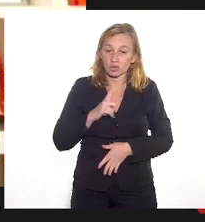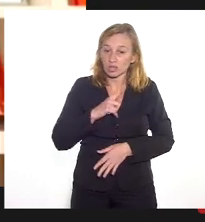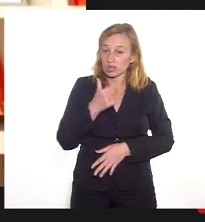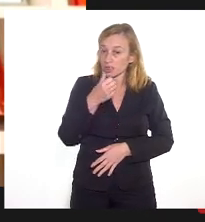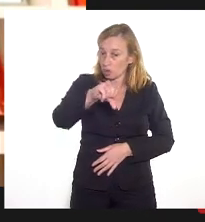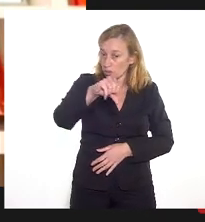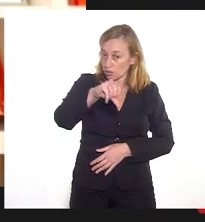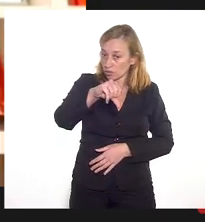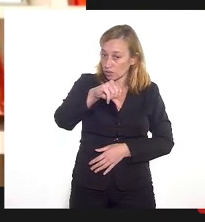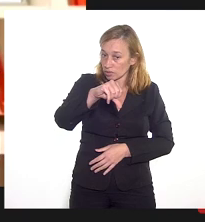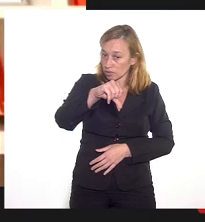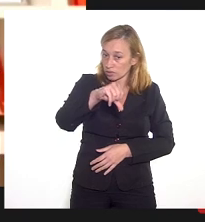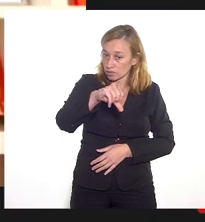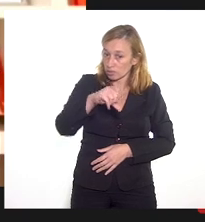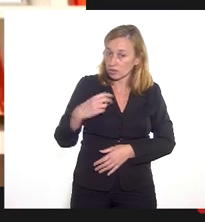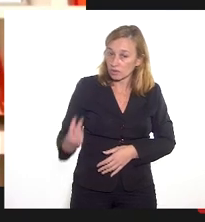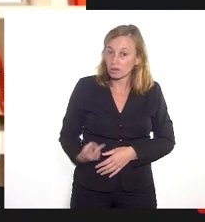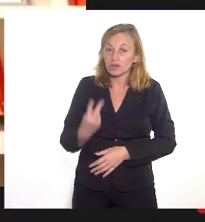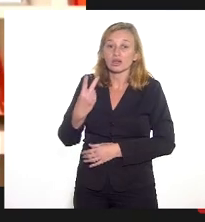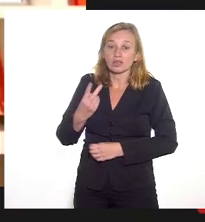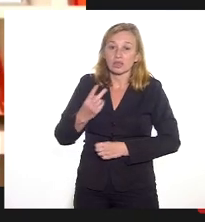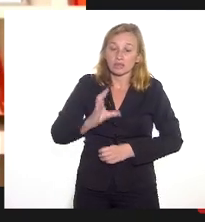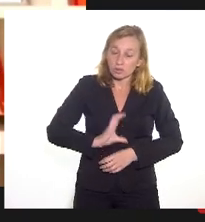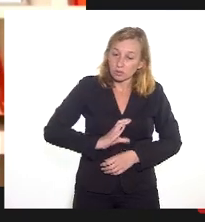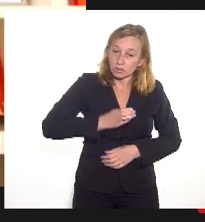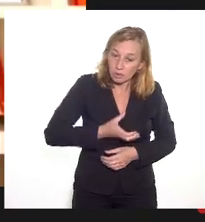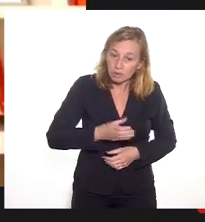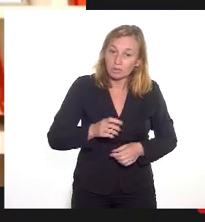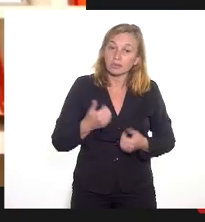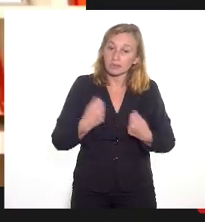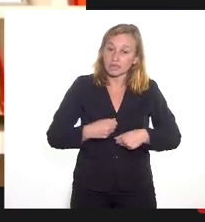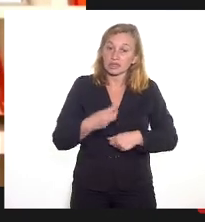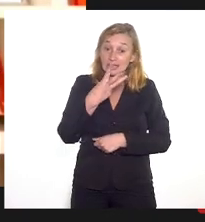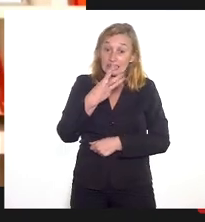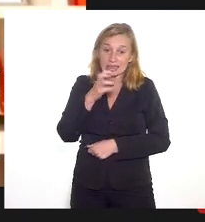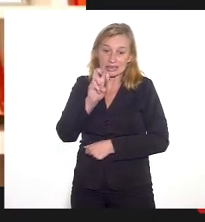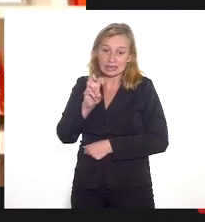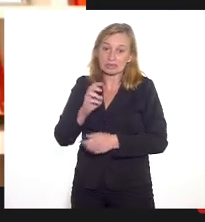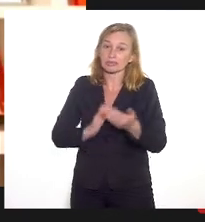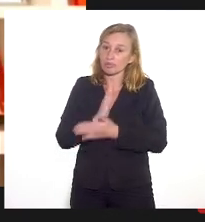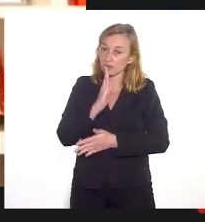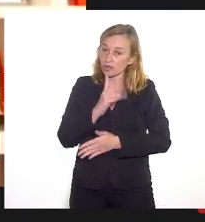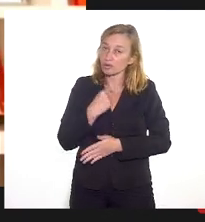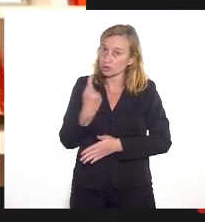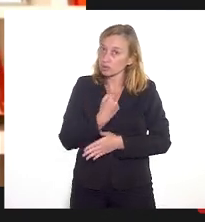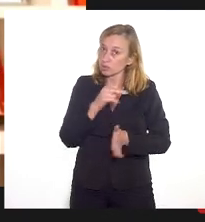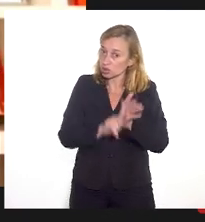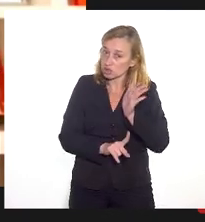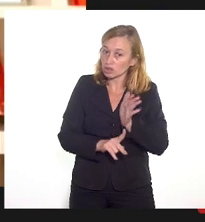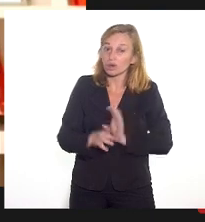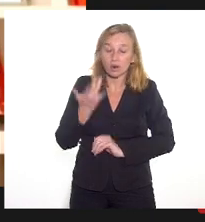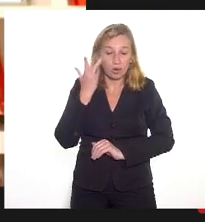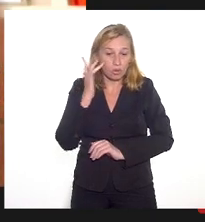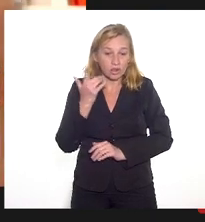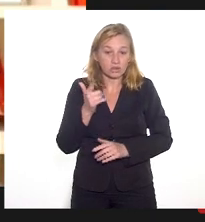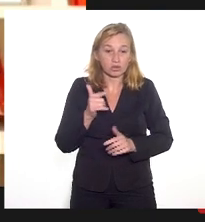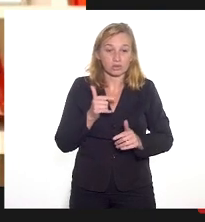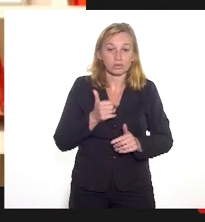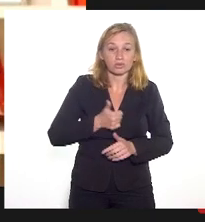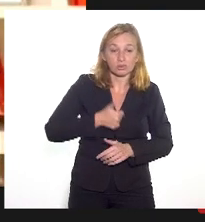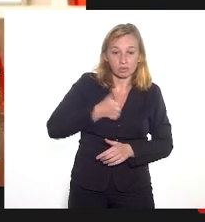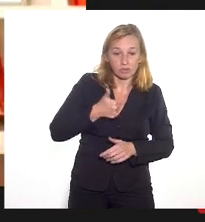9 deputados valorosos, combativos, mas a gente precisa ter pelo menos 35 para aprovar os nossos projetos. Então, acho que a tarefa número